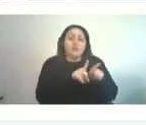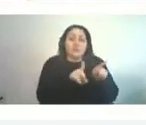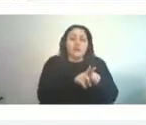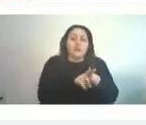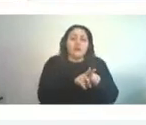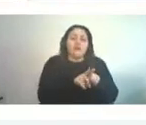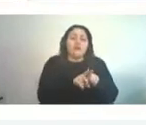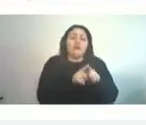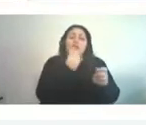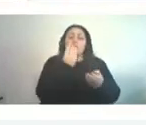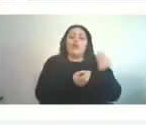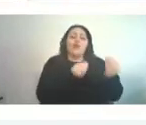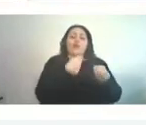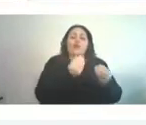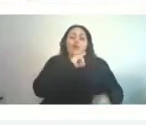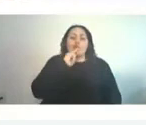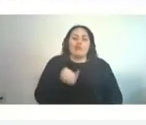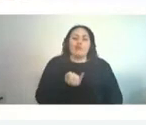de como utilizar